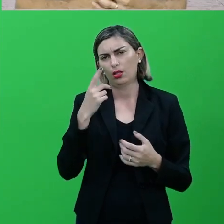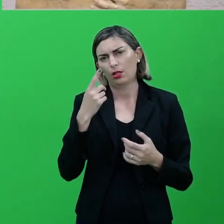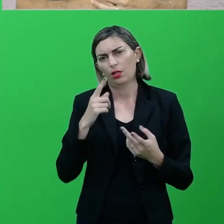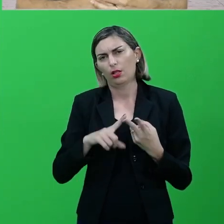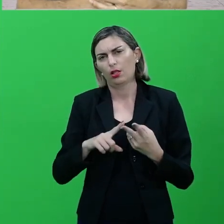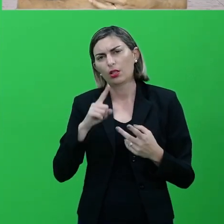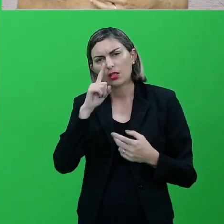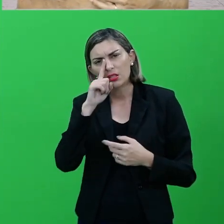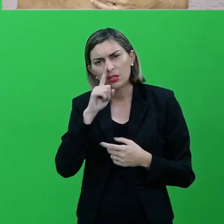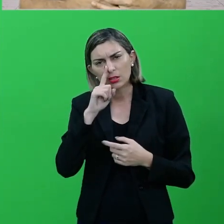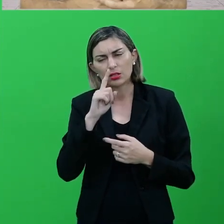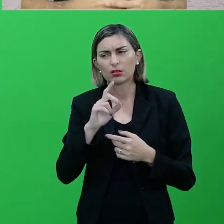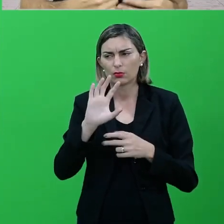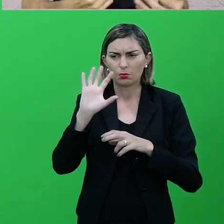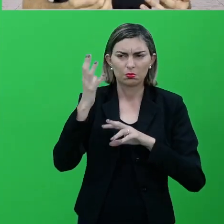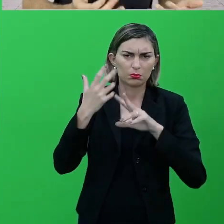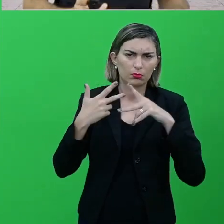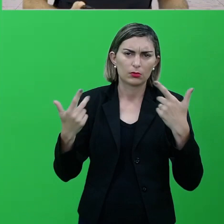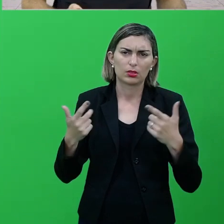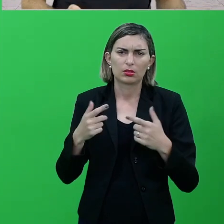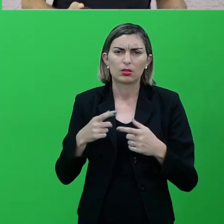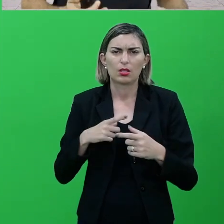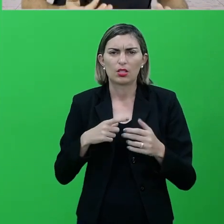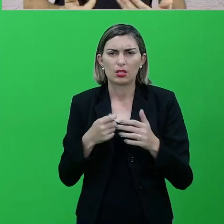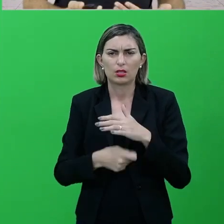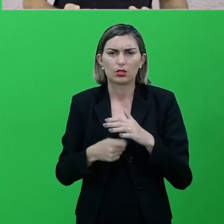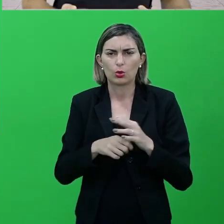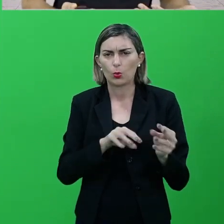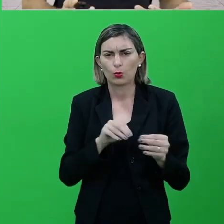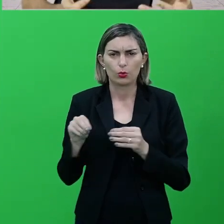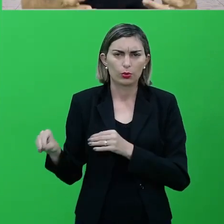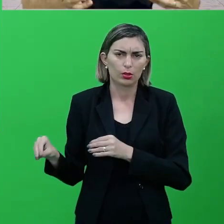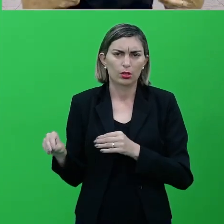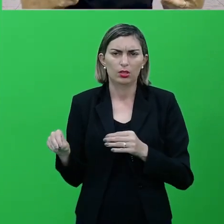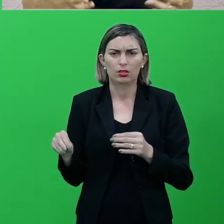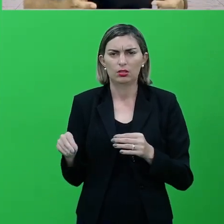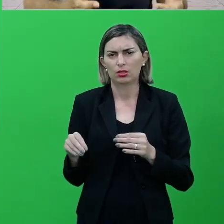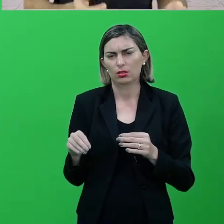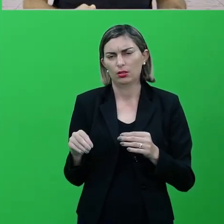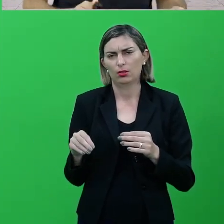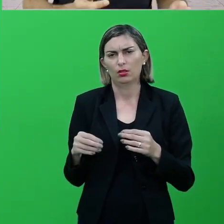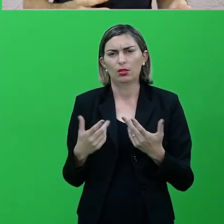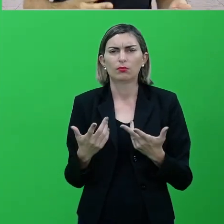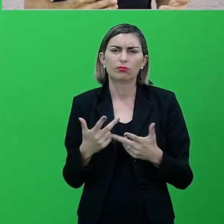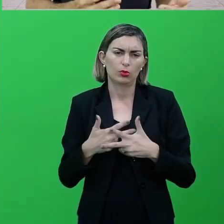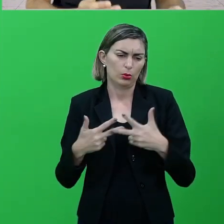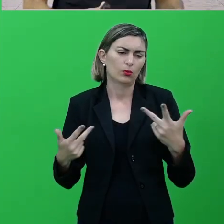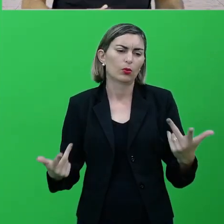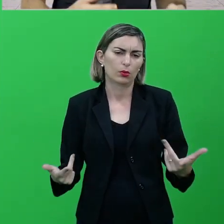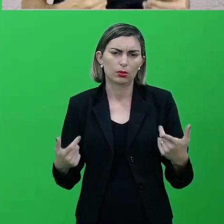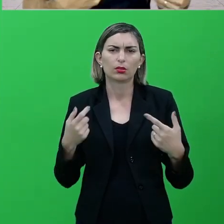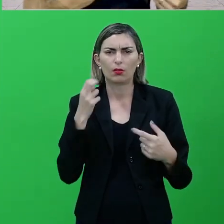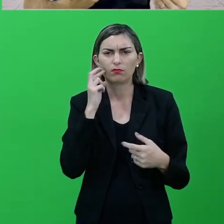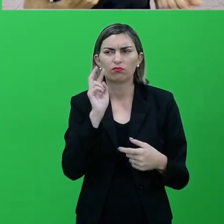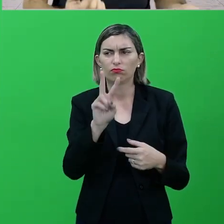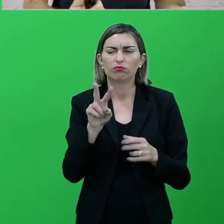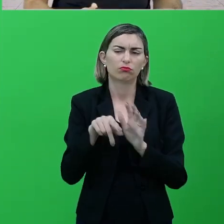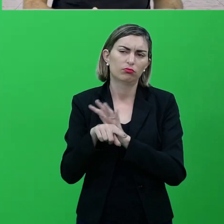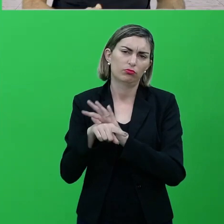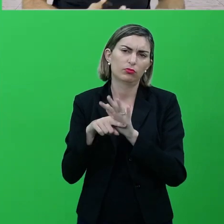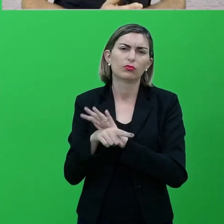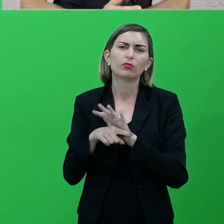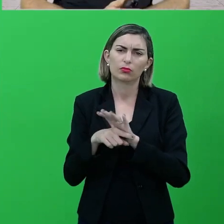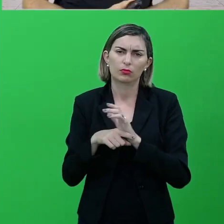fatores relacionados, como, por exemplo, resistência à mudança, incerteza de sucesso. Essas são coisas que se verificam com